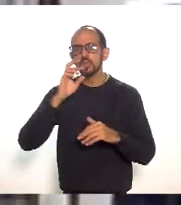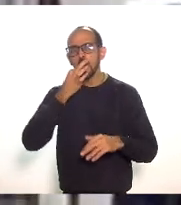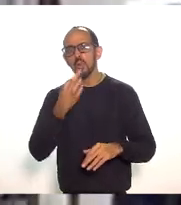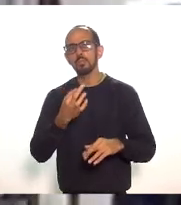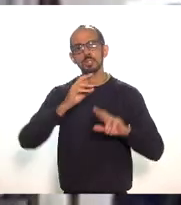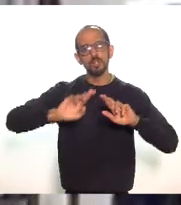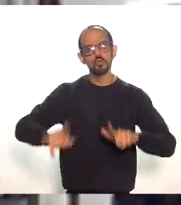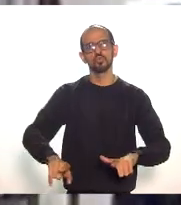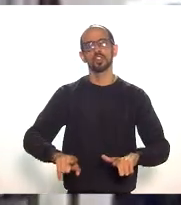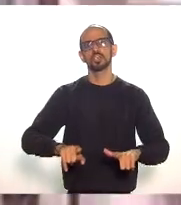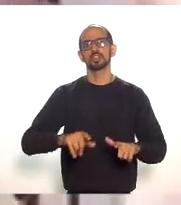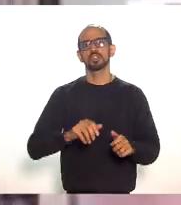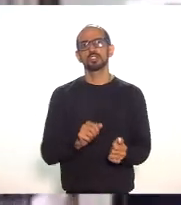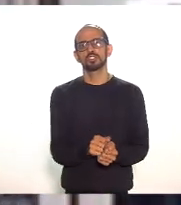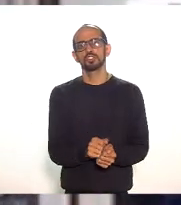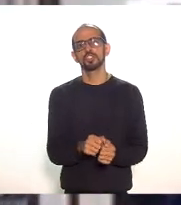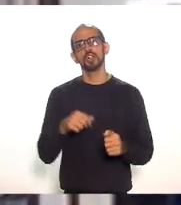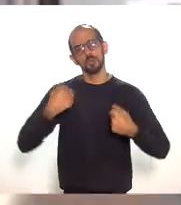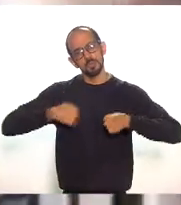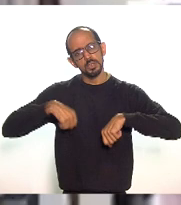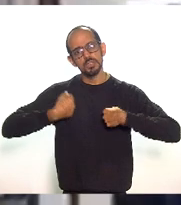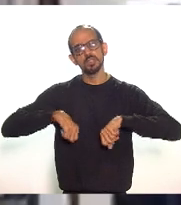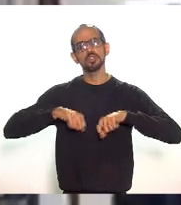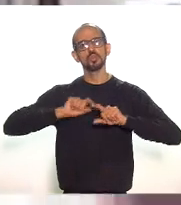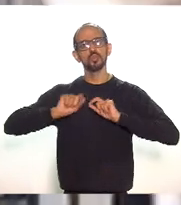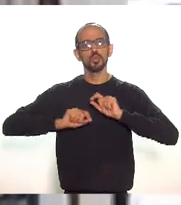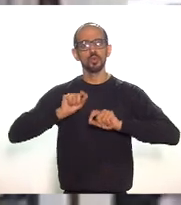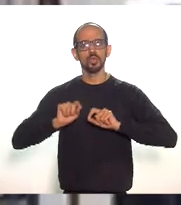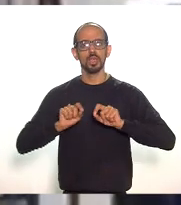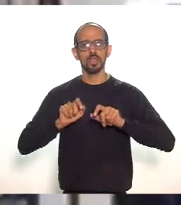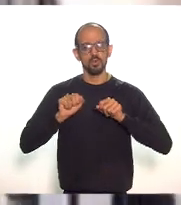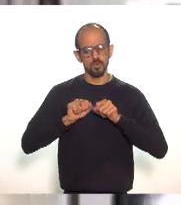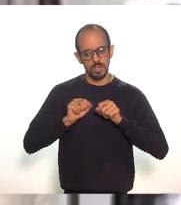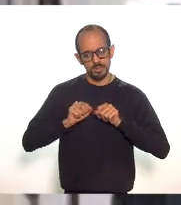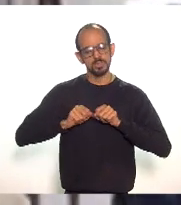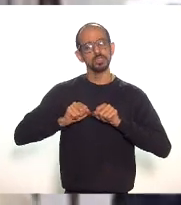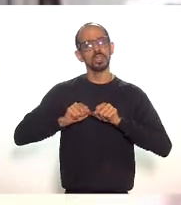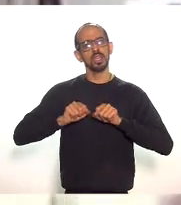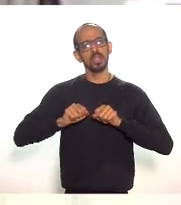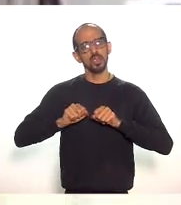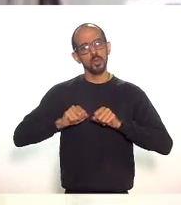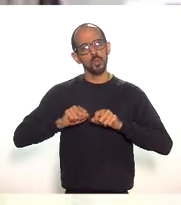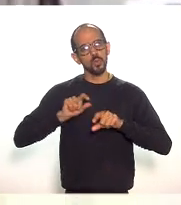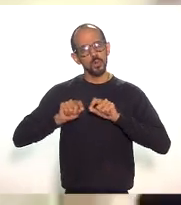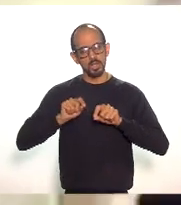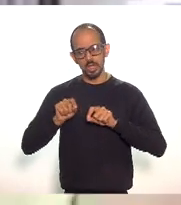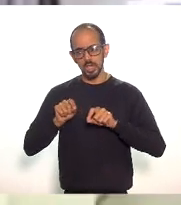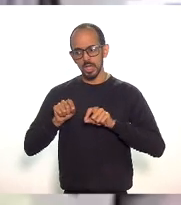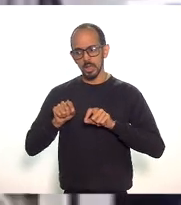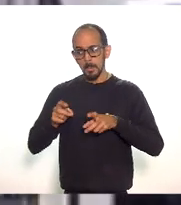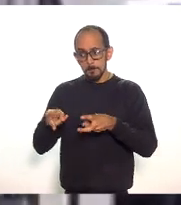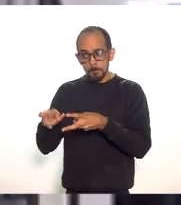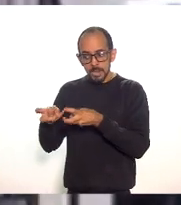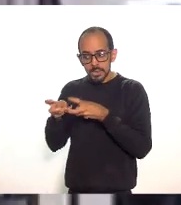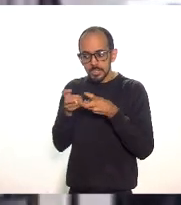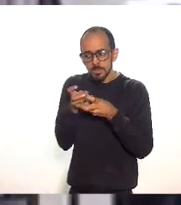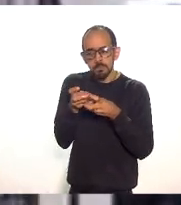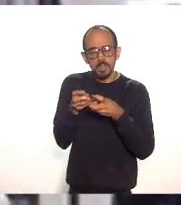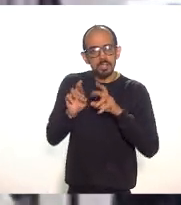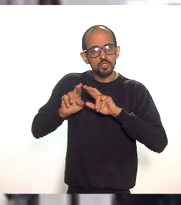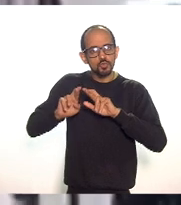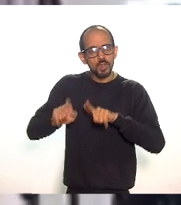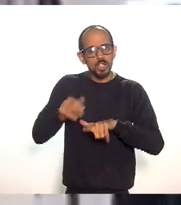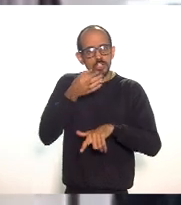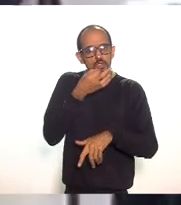diferente de mim. Eu tenho que fazer isso exatamente buscando acolher, inclusive, naquilo que vem diferente de